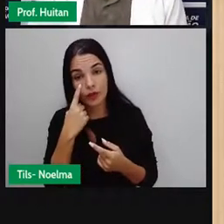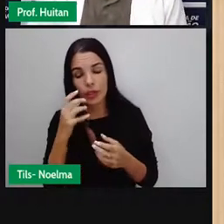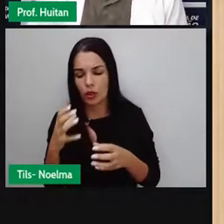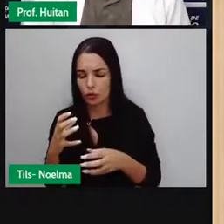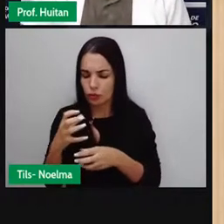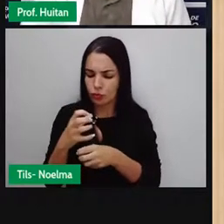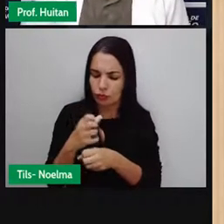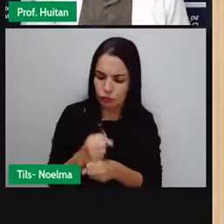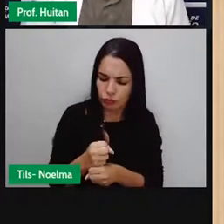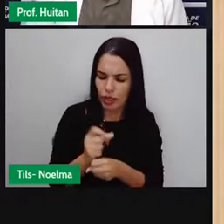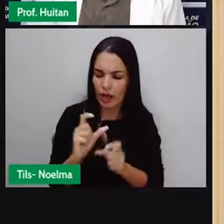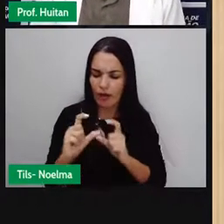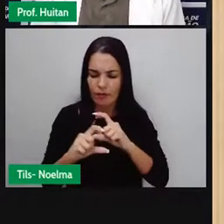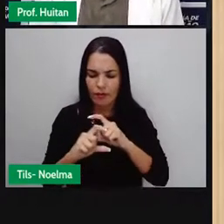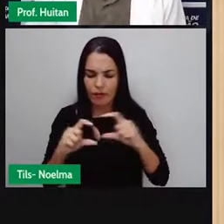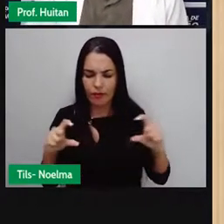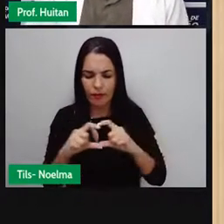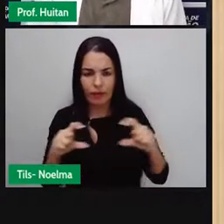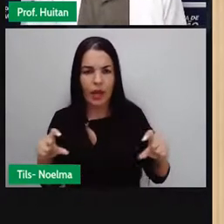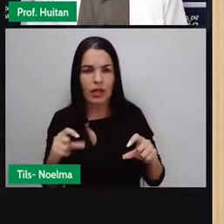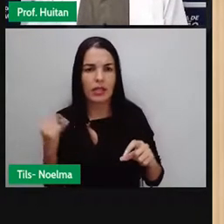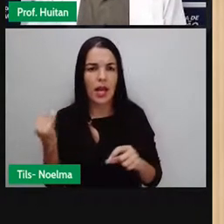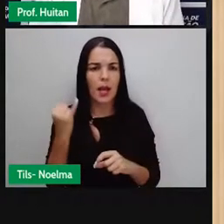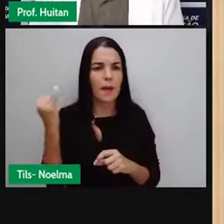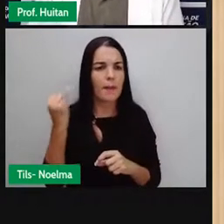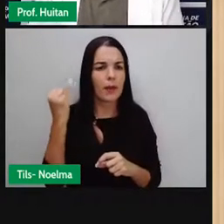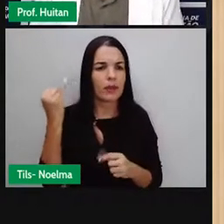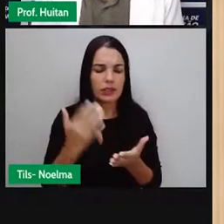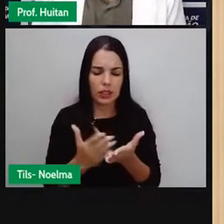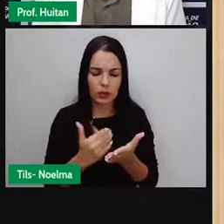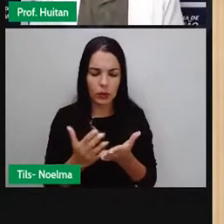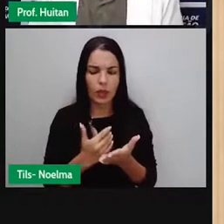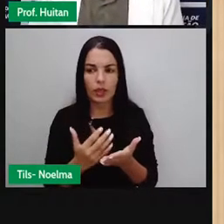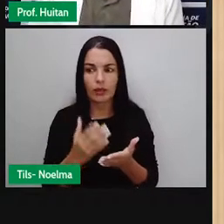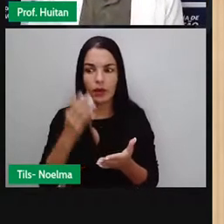a importância do livro, a cultura indígena,